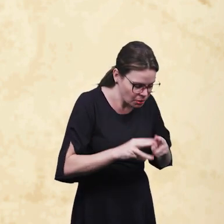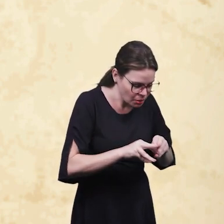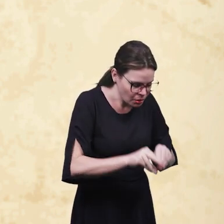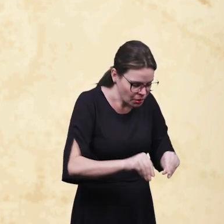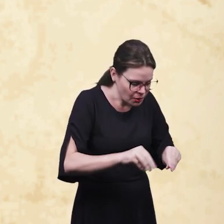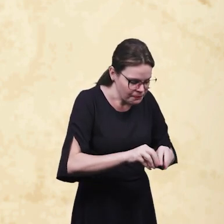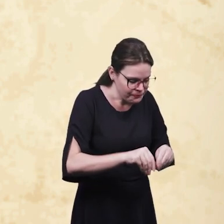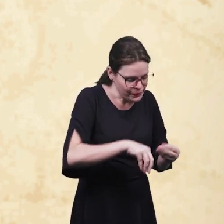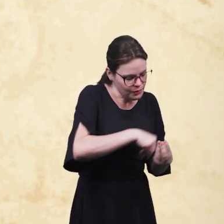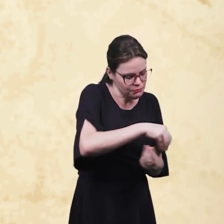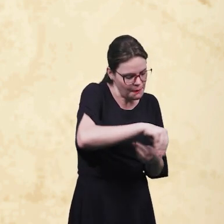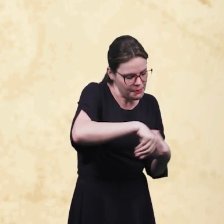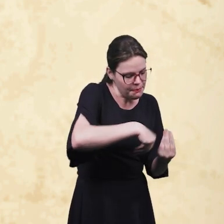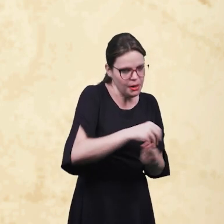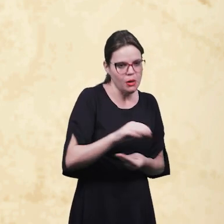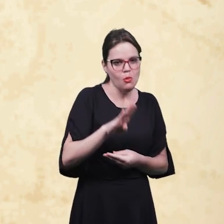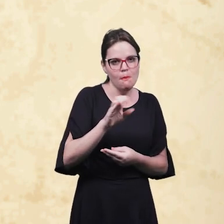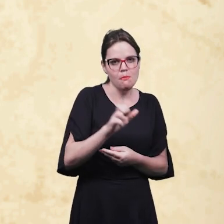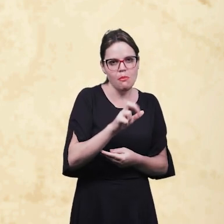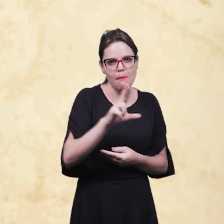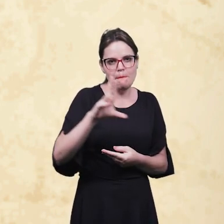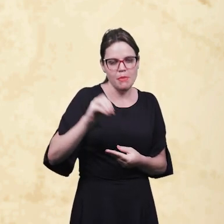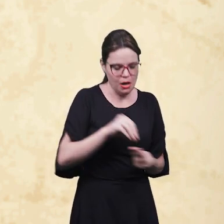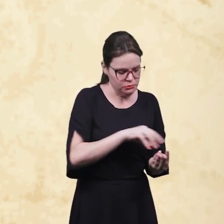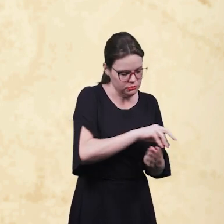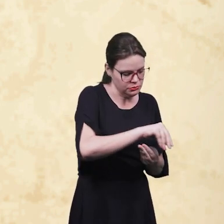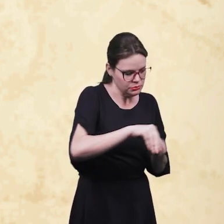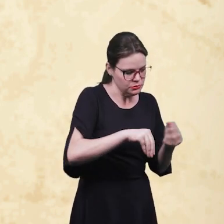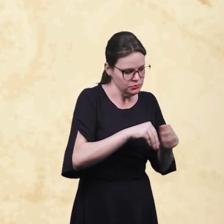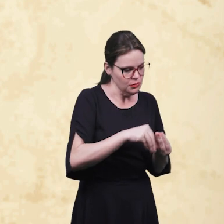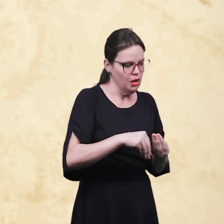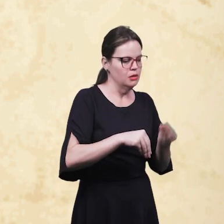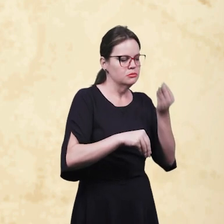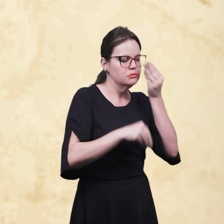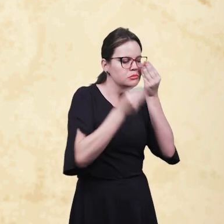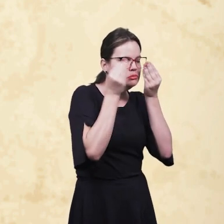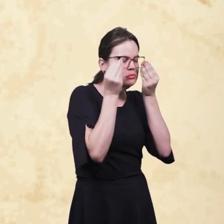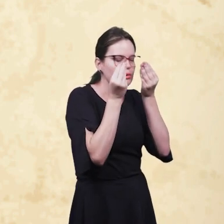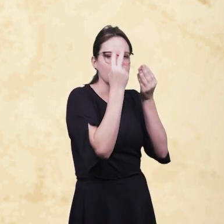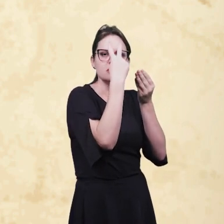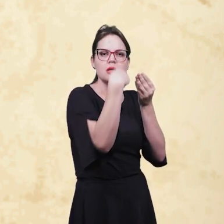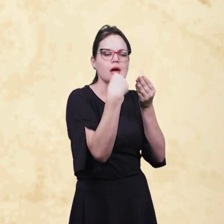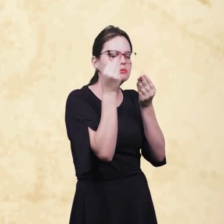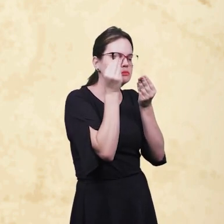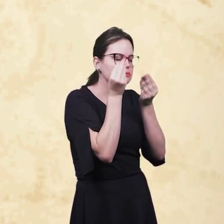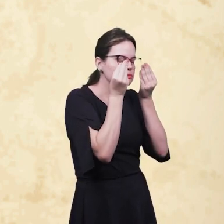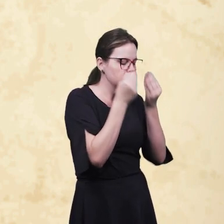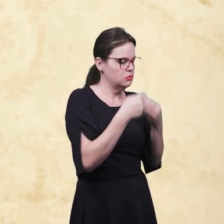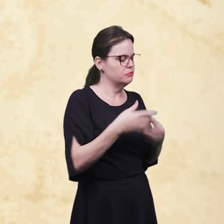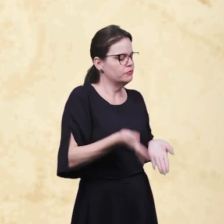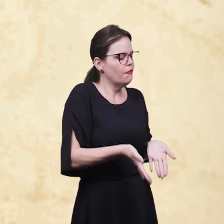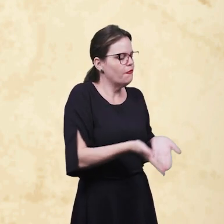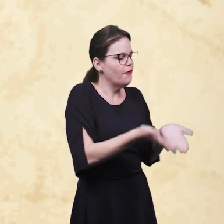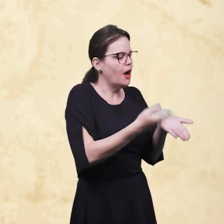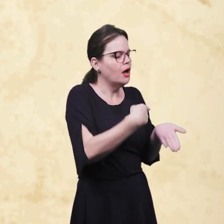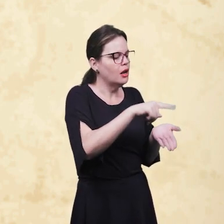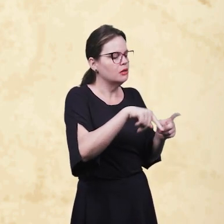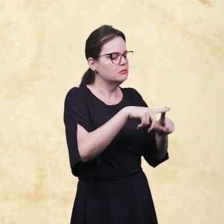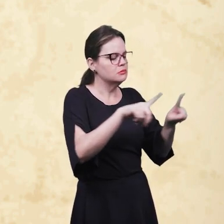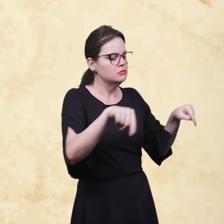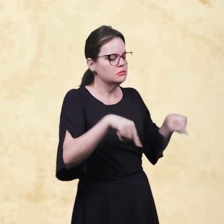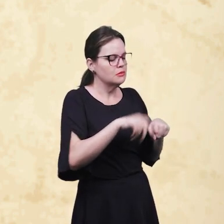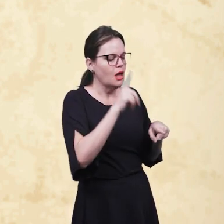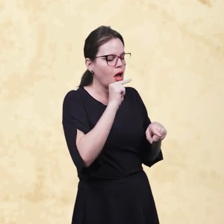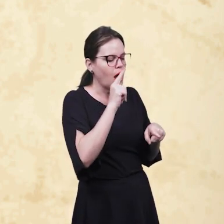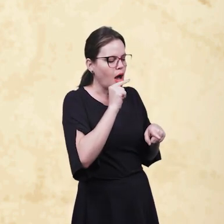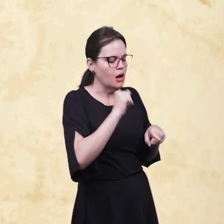lodo os olhos do cego. E disse-lhe: vai, lava-te no tanque de Siloé, que significa o